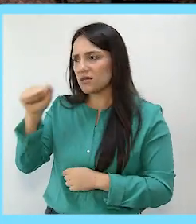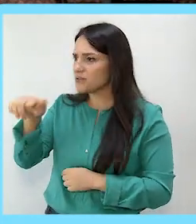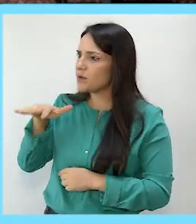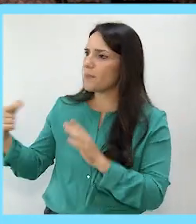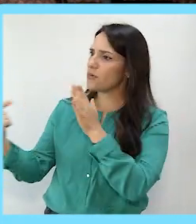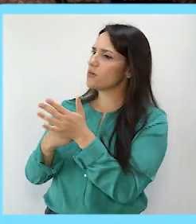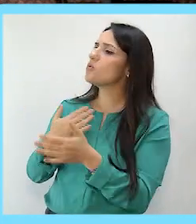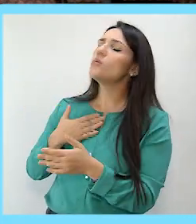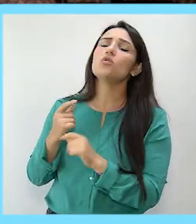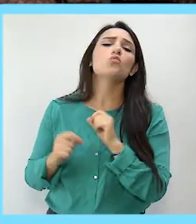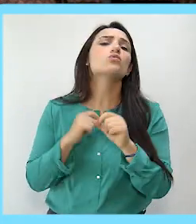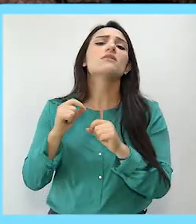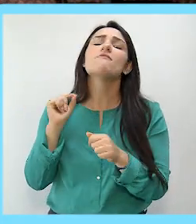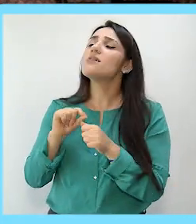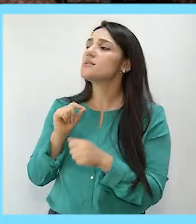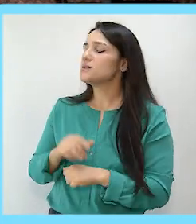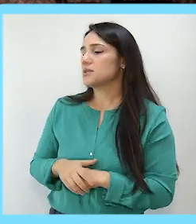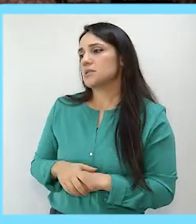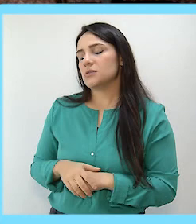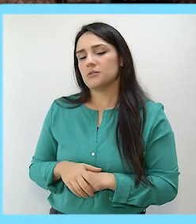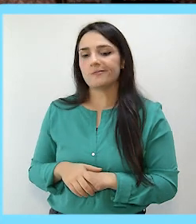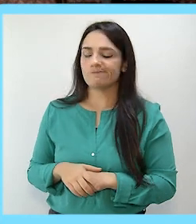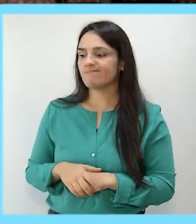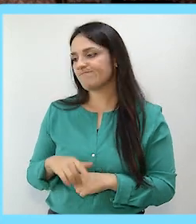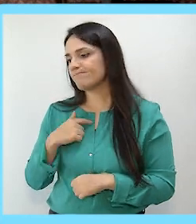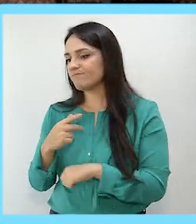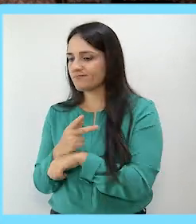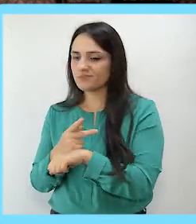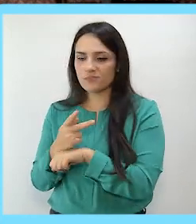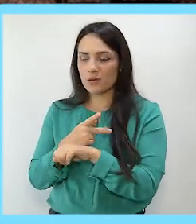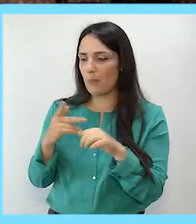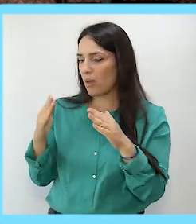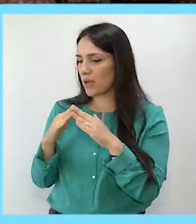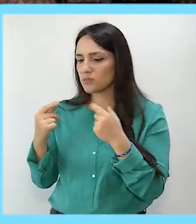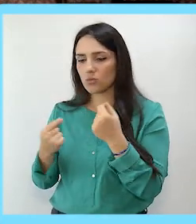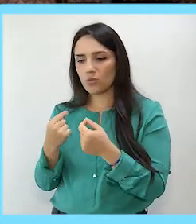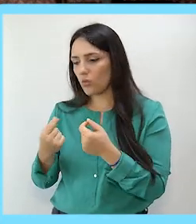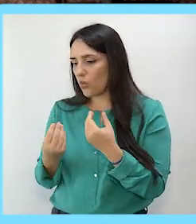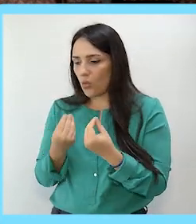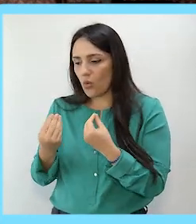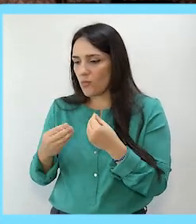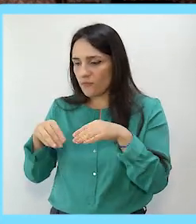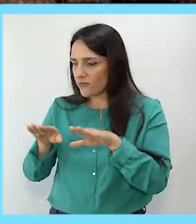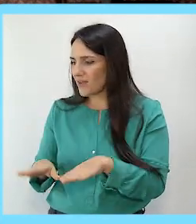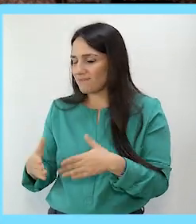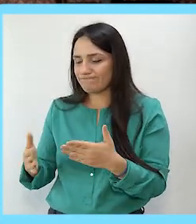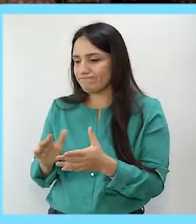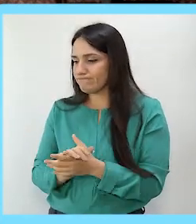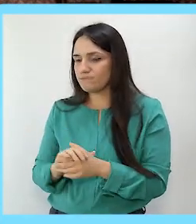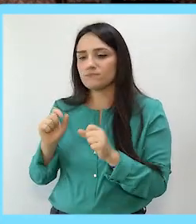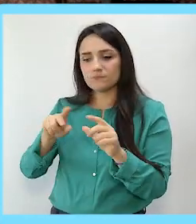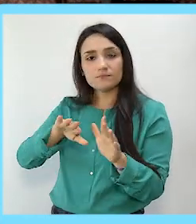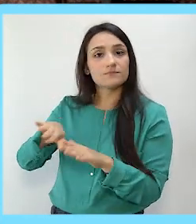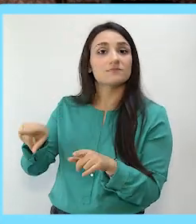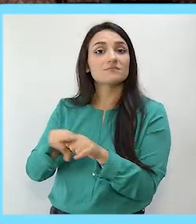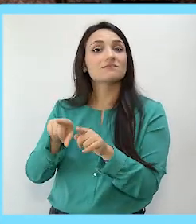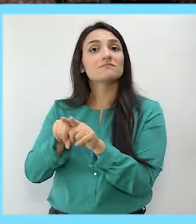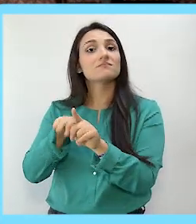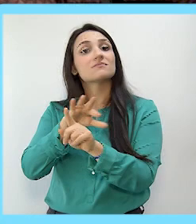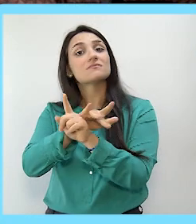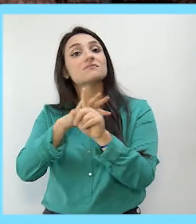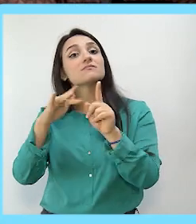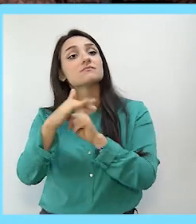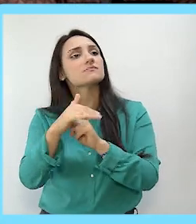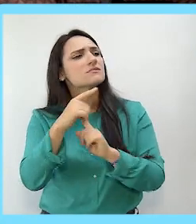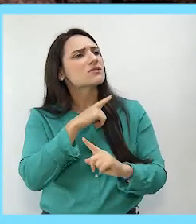arrumar um lugar para acolher essas crianças, meio ambiente, mesma coisa, né? Olha, doutora, descobrimos